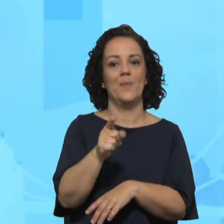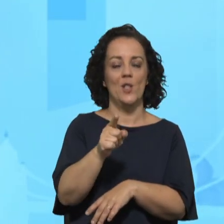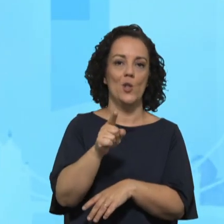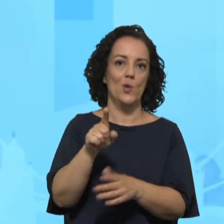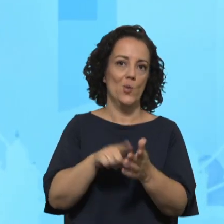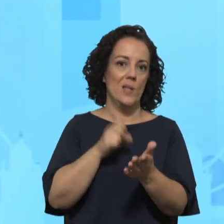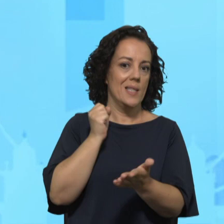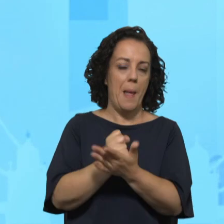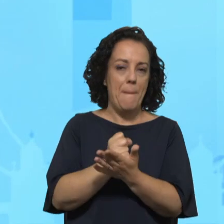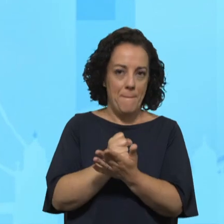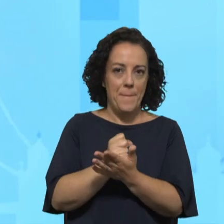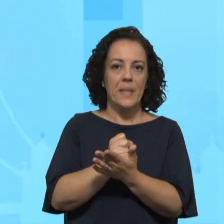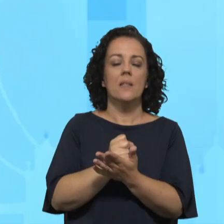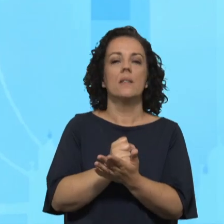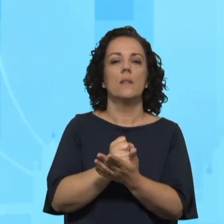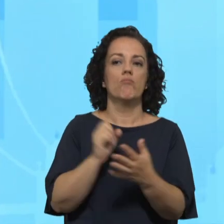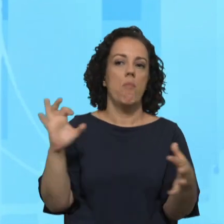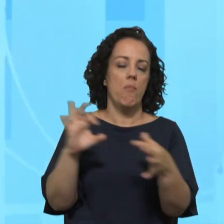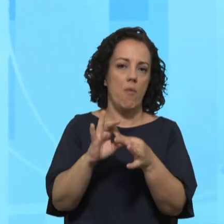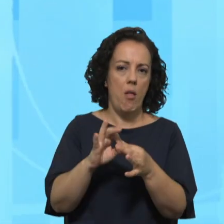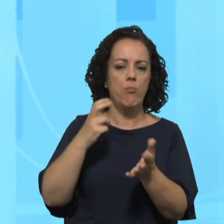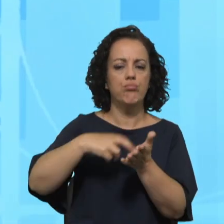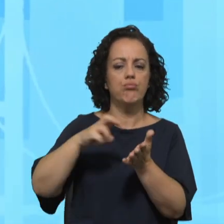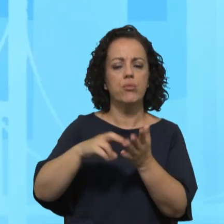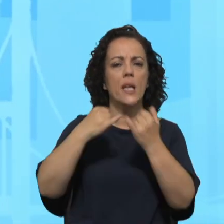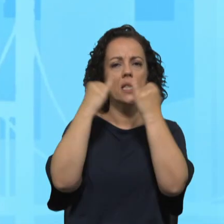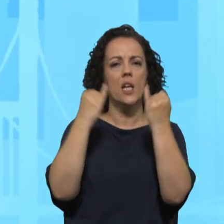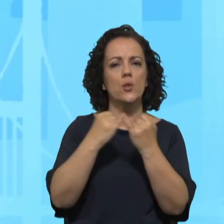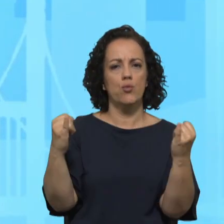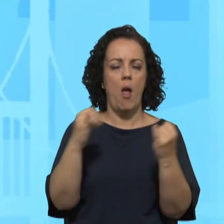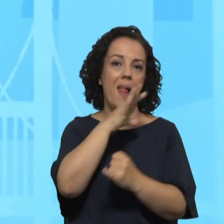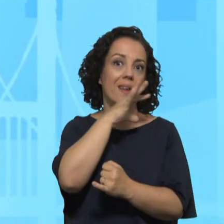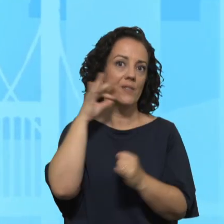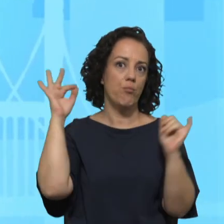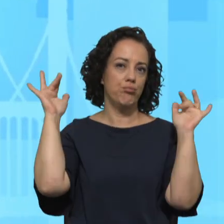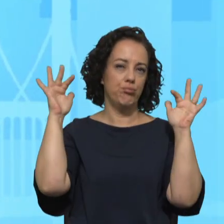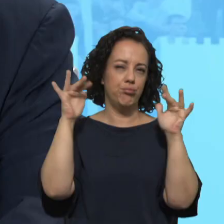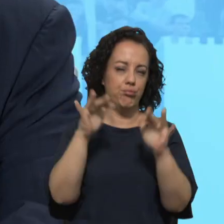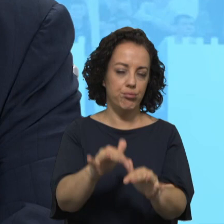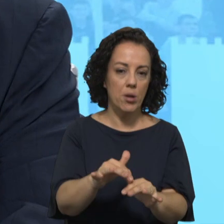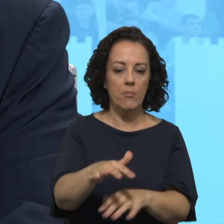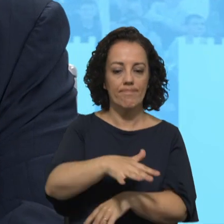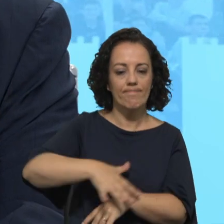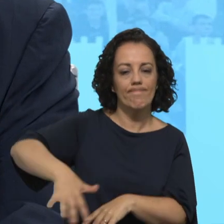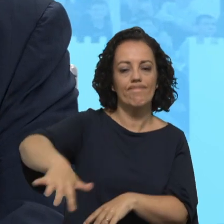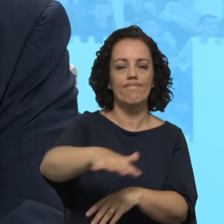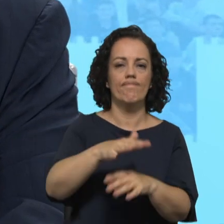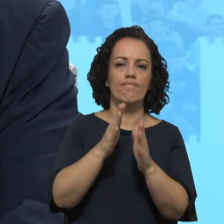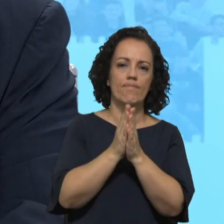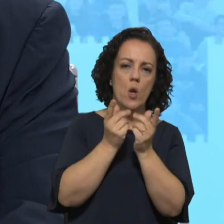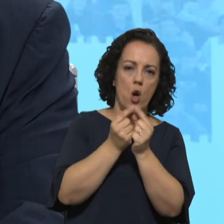muito das peregrinações internacionais aniversárias, destes momentos celebrativos, no recinto de oração, no